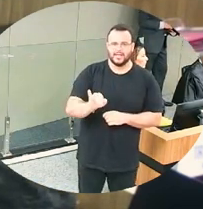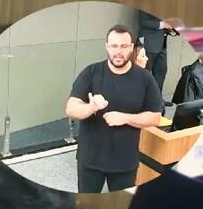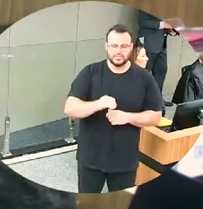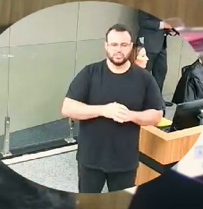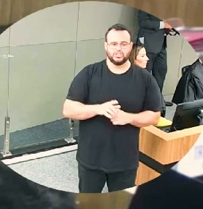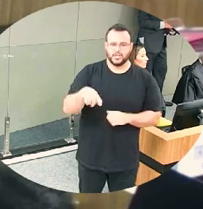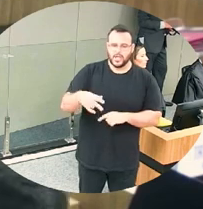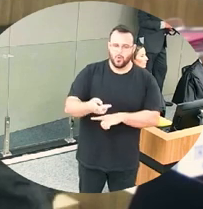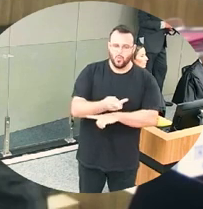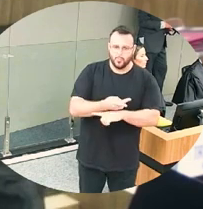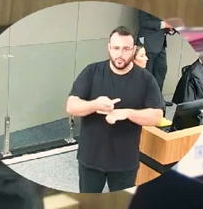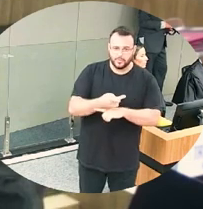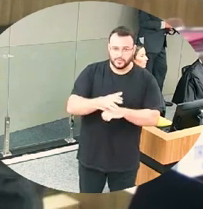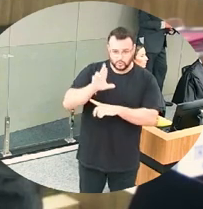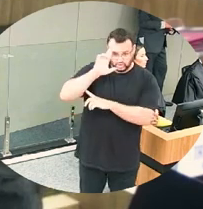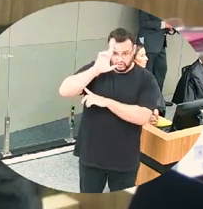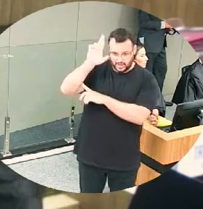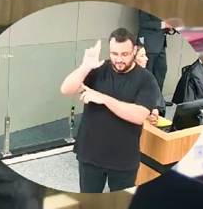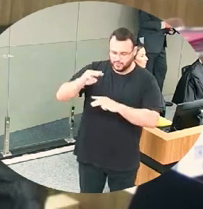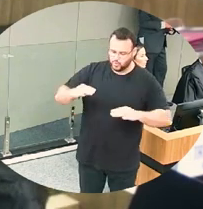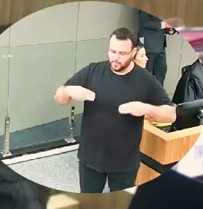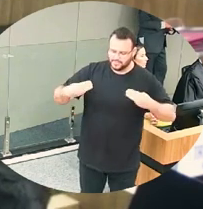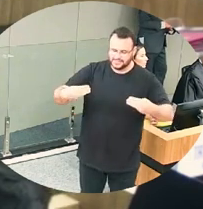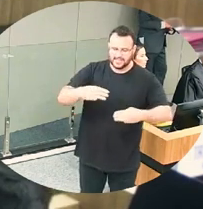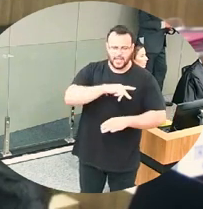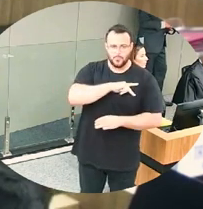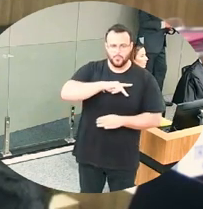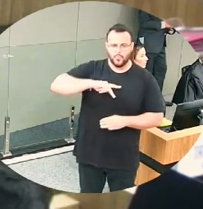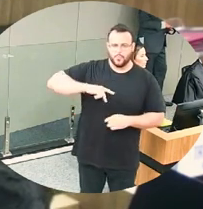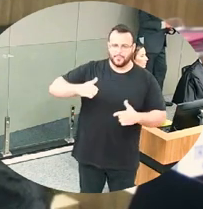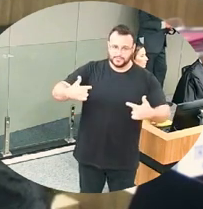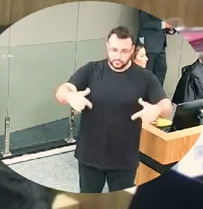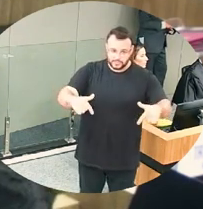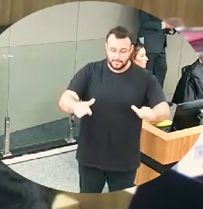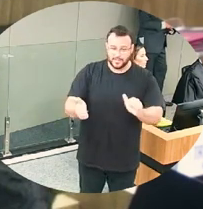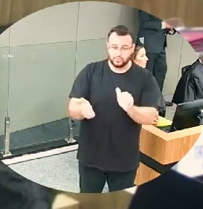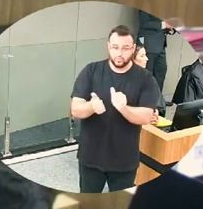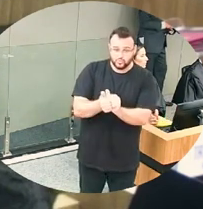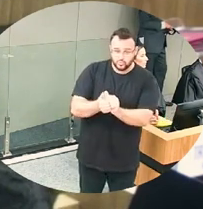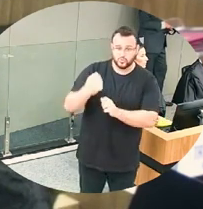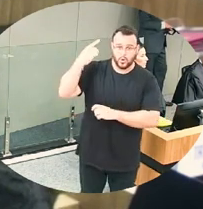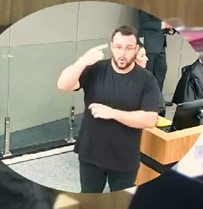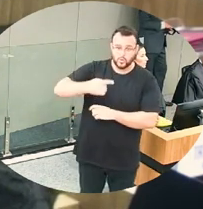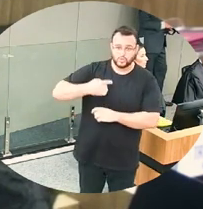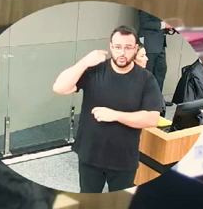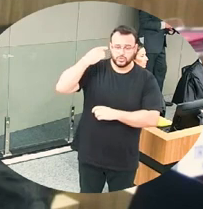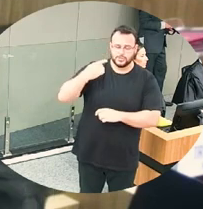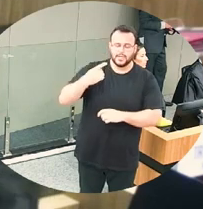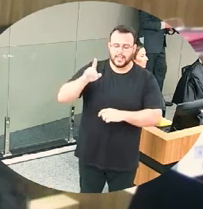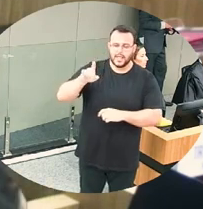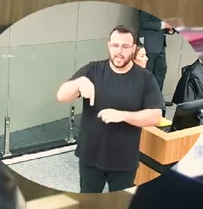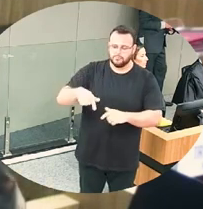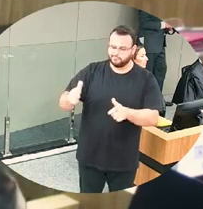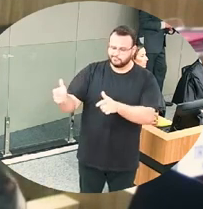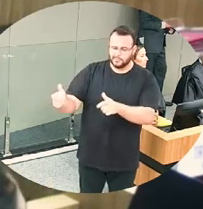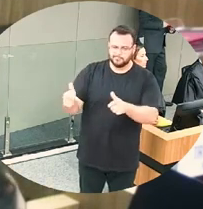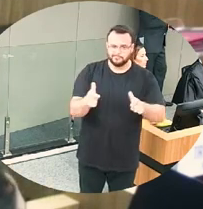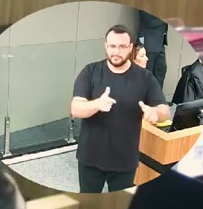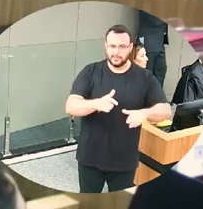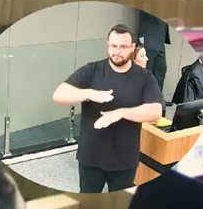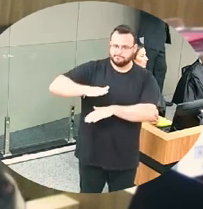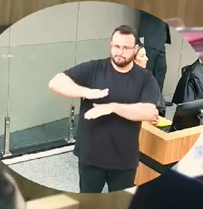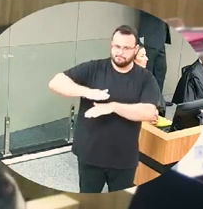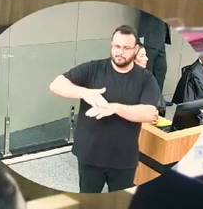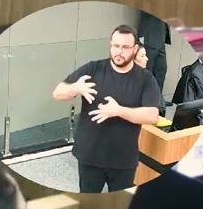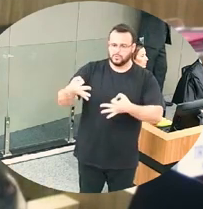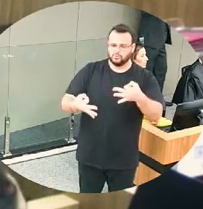procurador chefe do Ministério Público do Trabalho que junto com a advocacia são as instituições que fazem